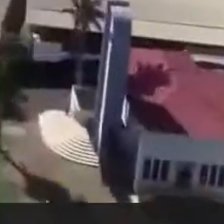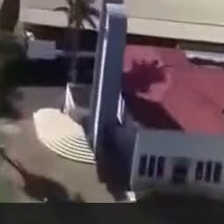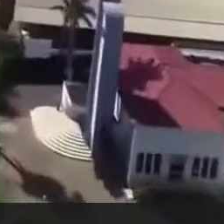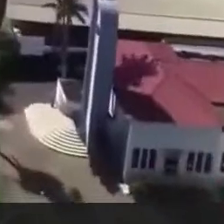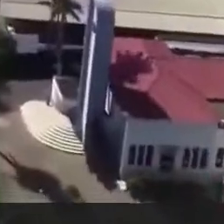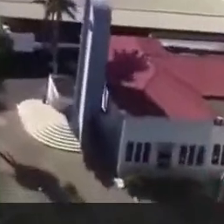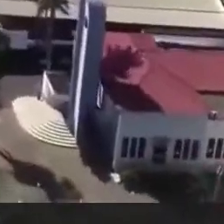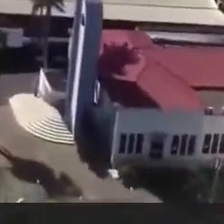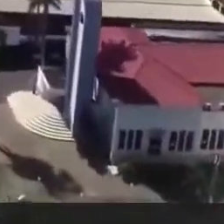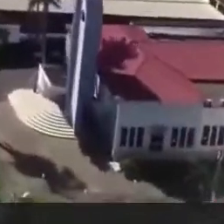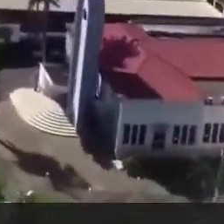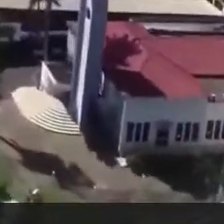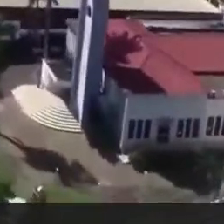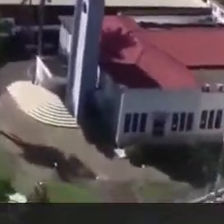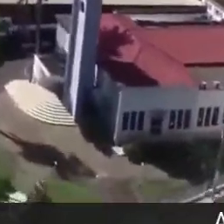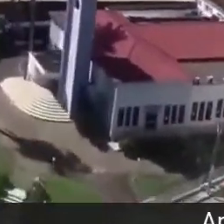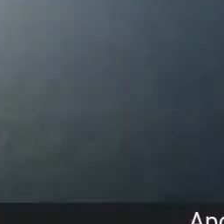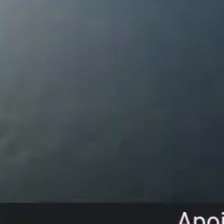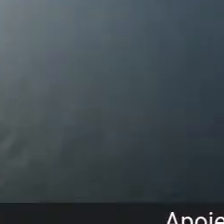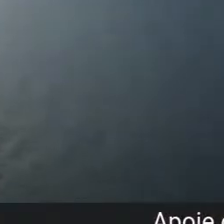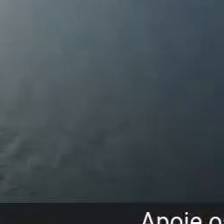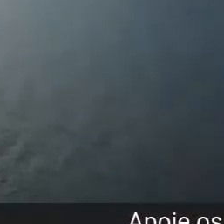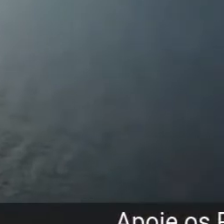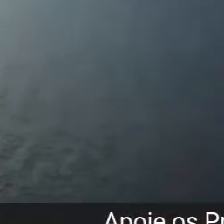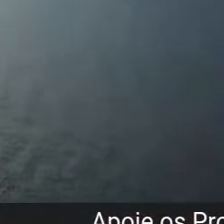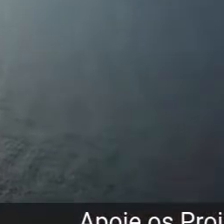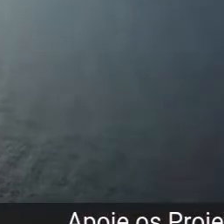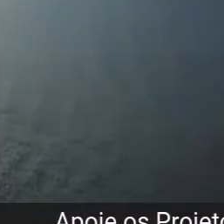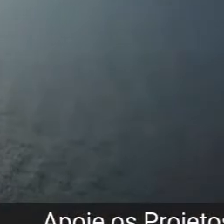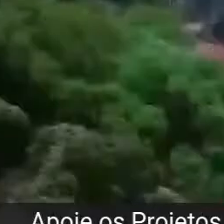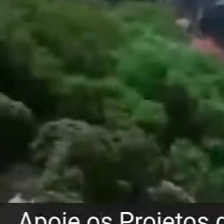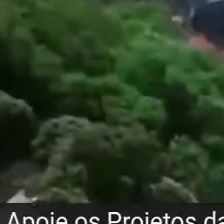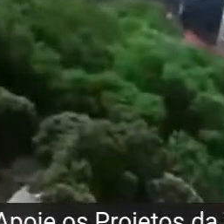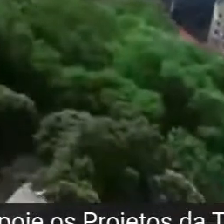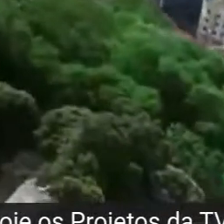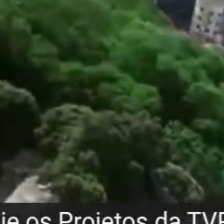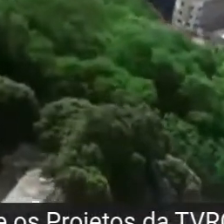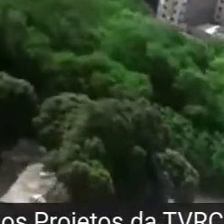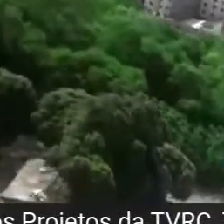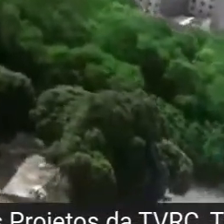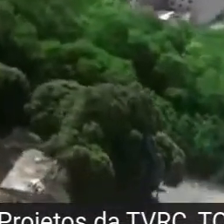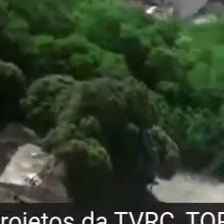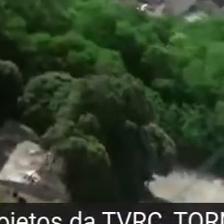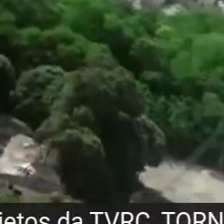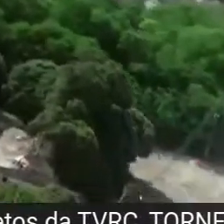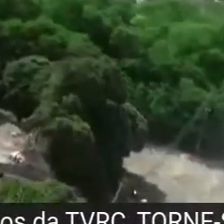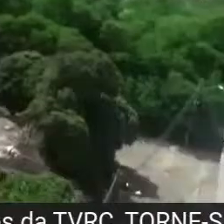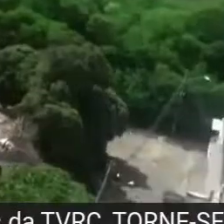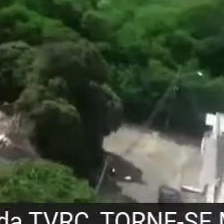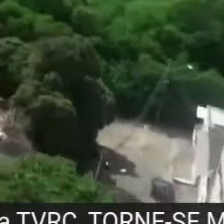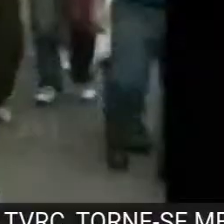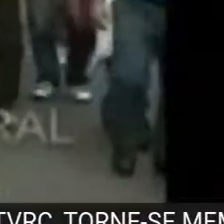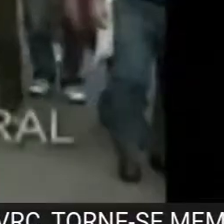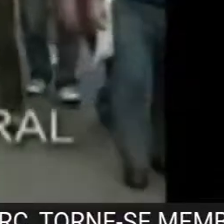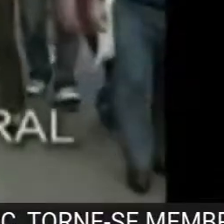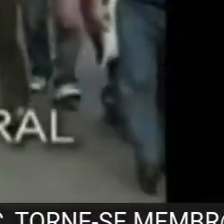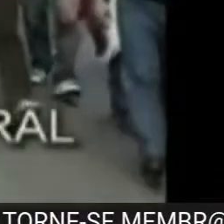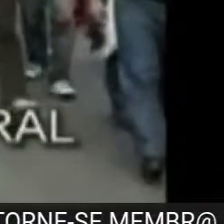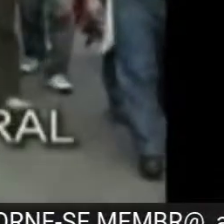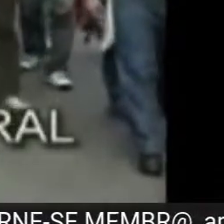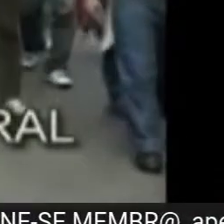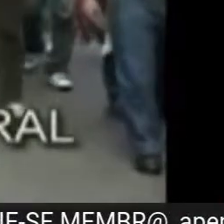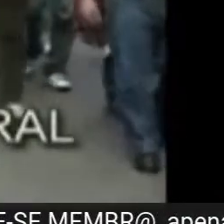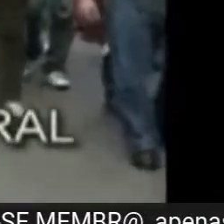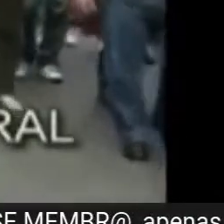nós transformamos nossos propósitos em ação, transformação e superação. Assim como o povo capixaba, o Partido